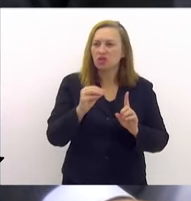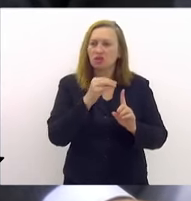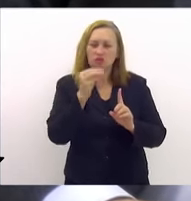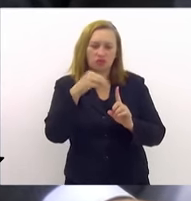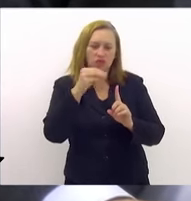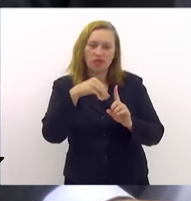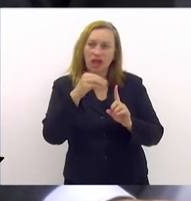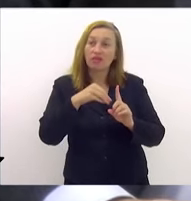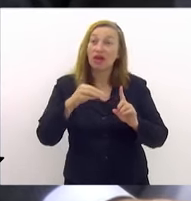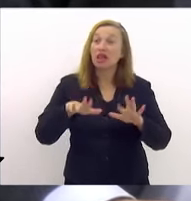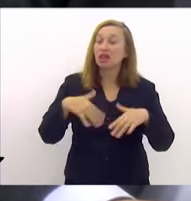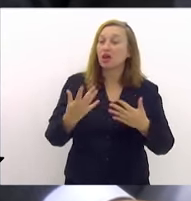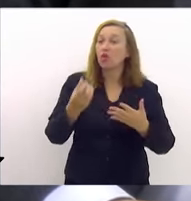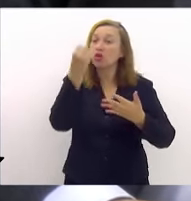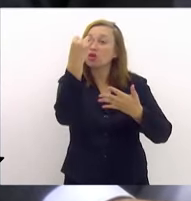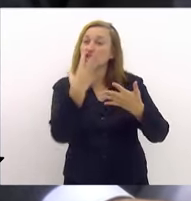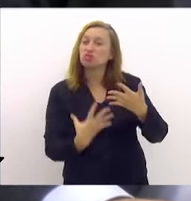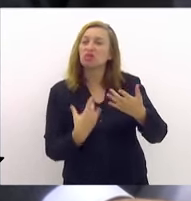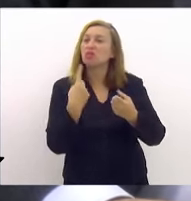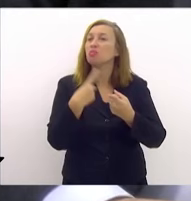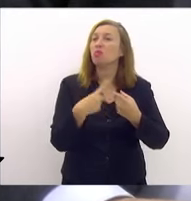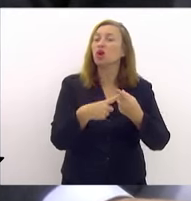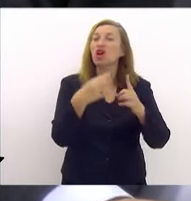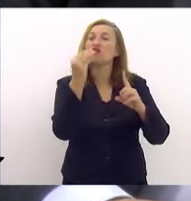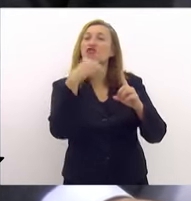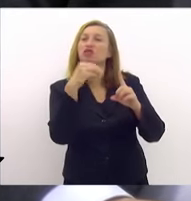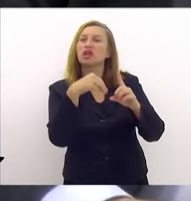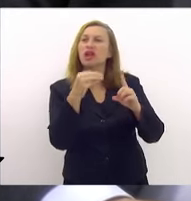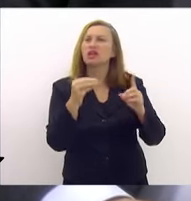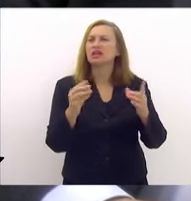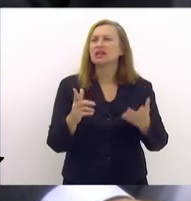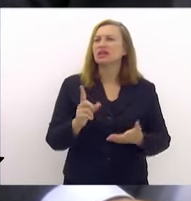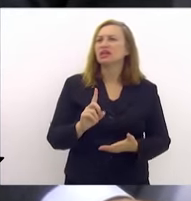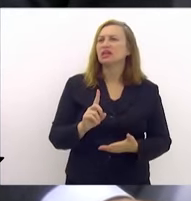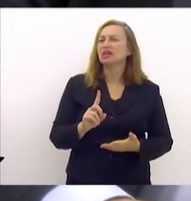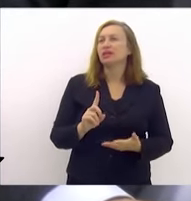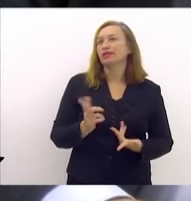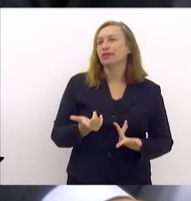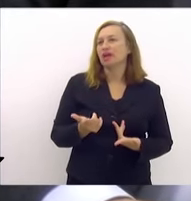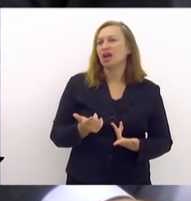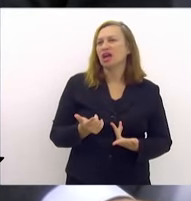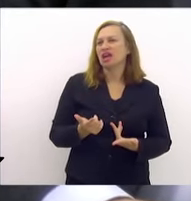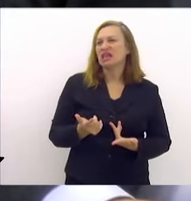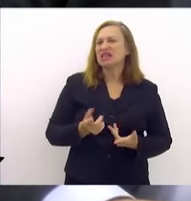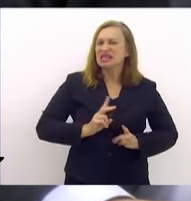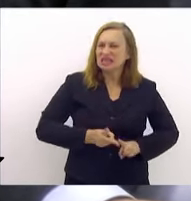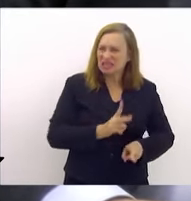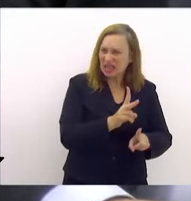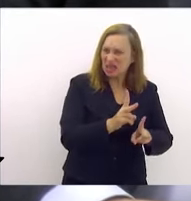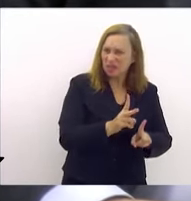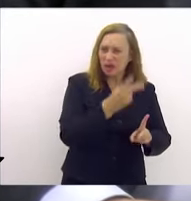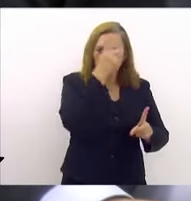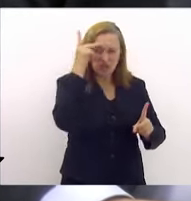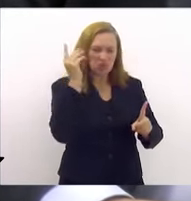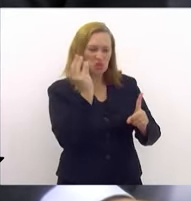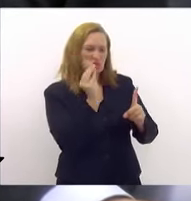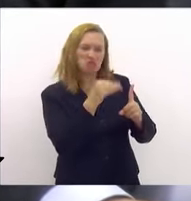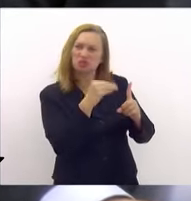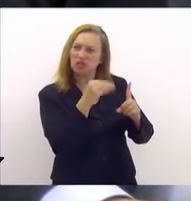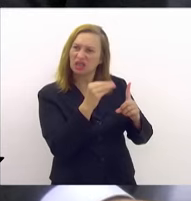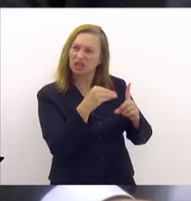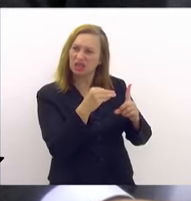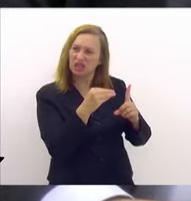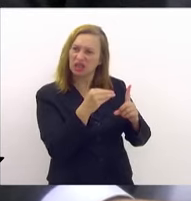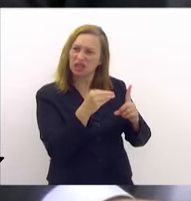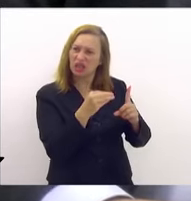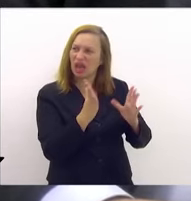explico por que o vulnerável. Nem sempre o vulnerável ele é o carente